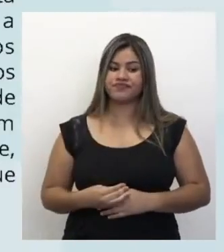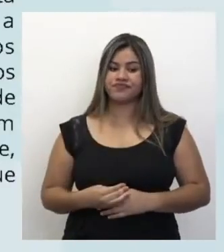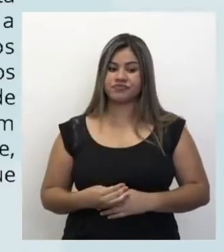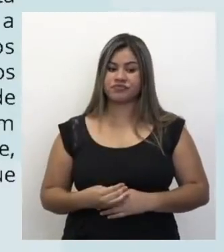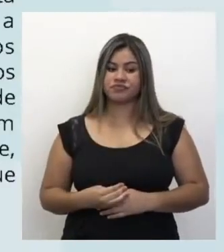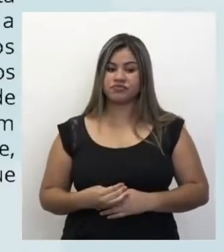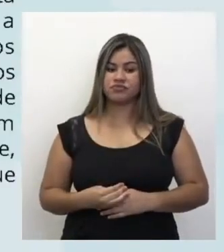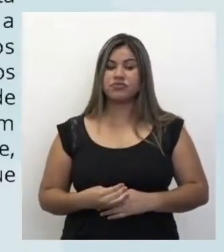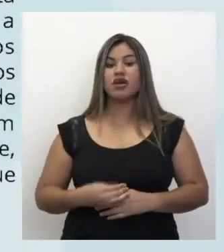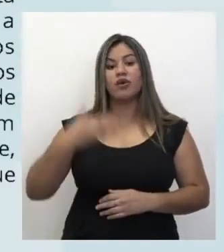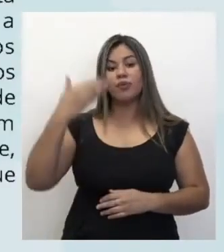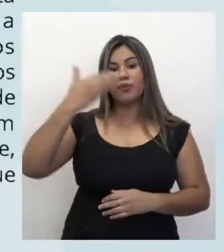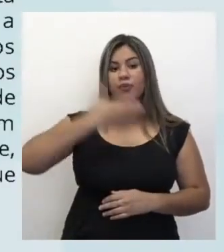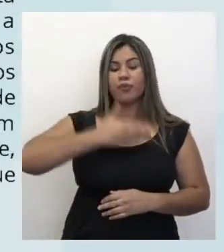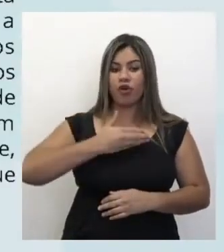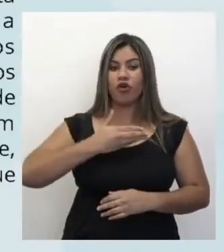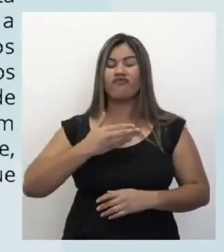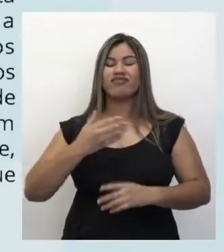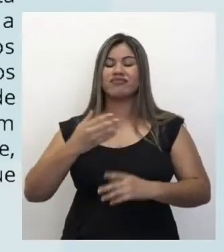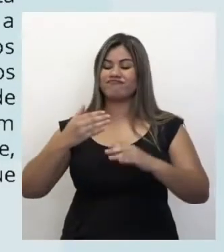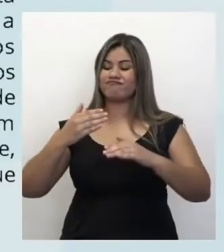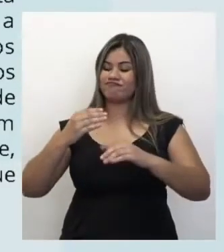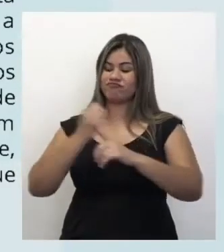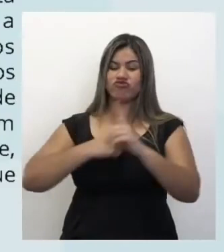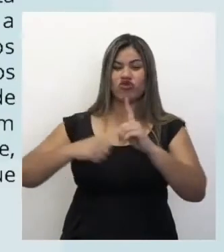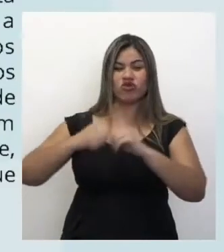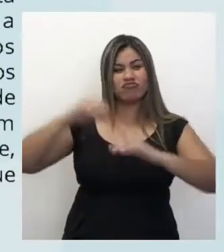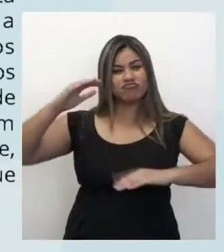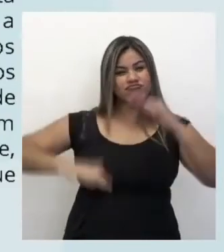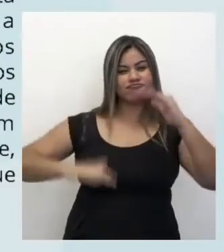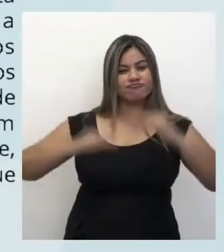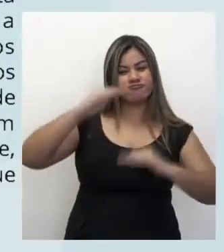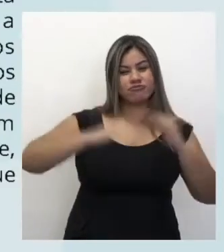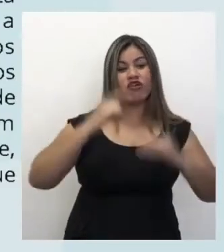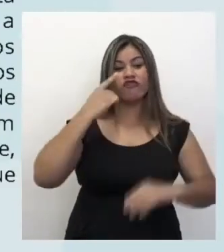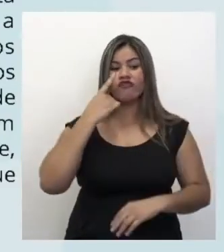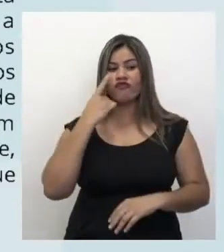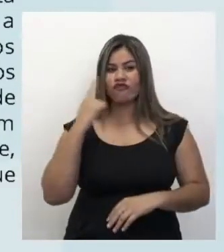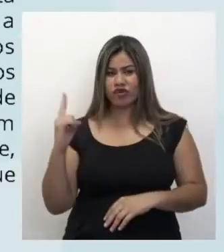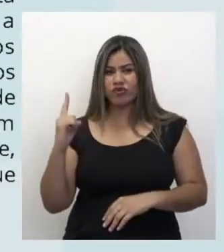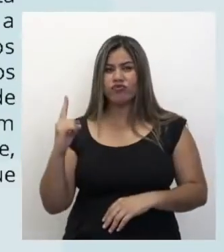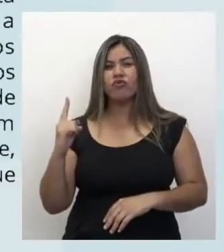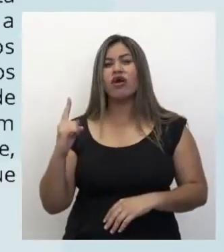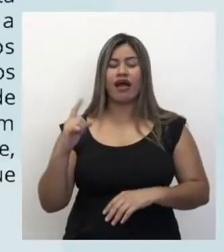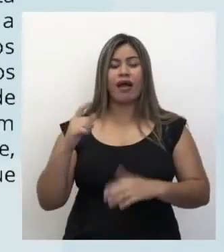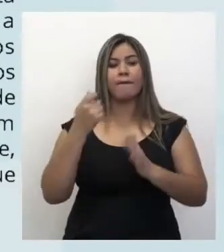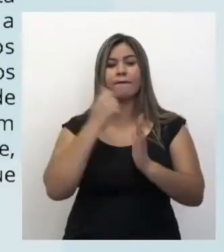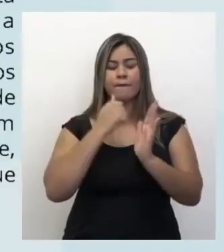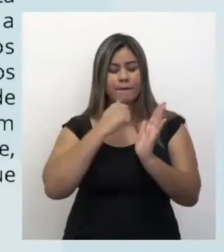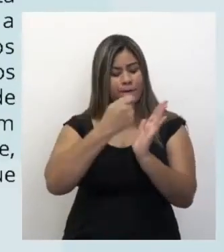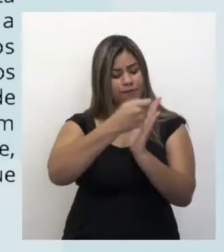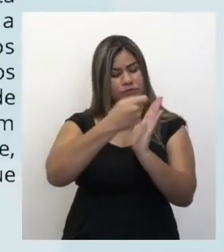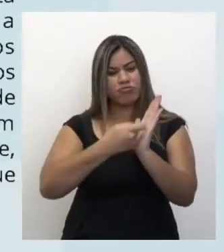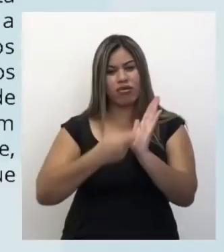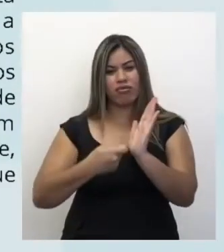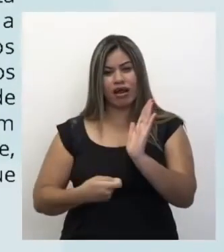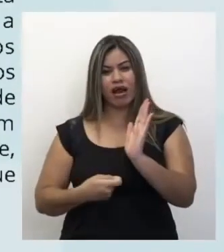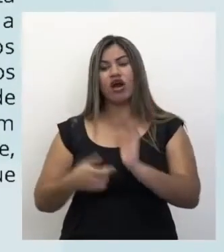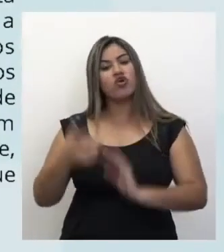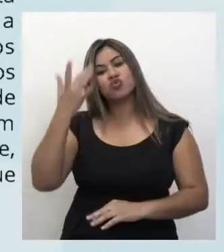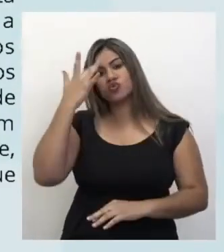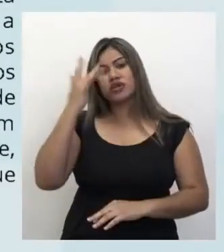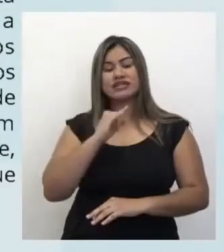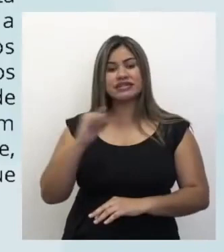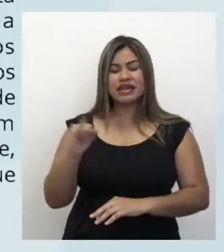Evidencia as desigualdades sociais. Ela escreveu pra gente ali, esses alunos são muito espertos, eu não sei se eles gravaram o